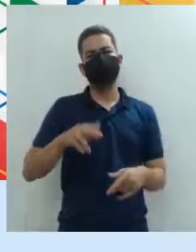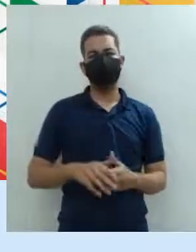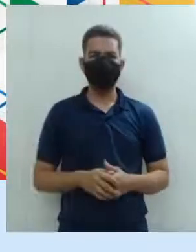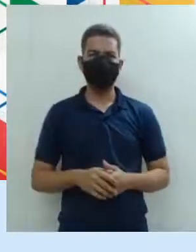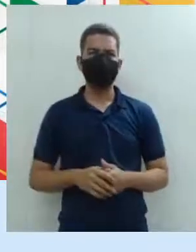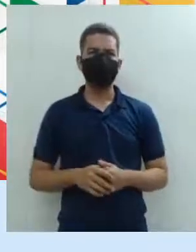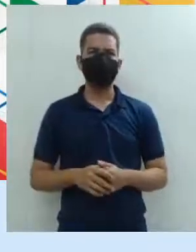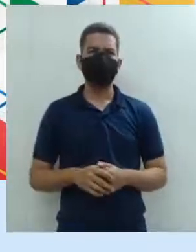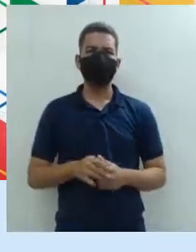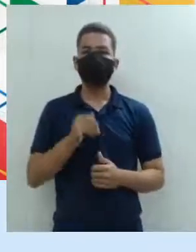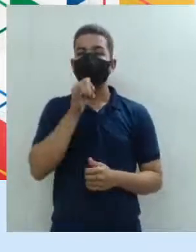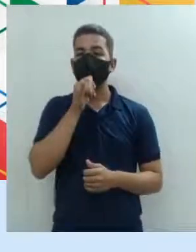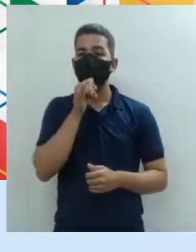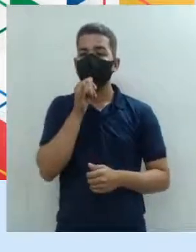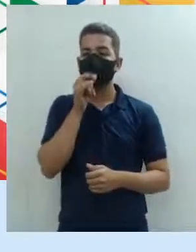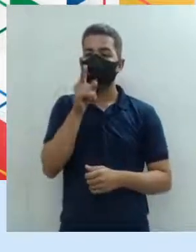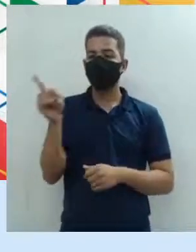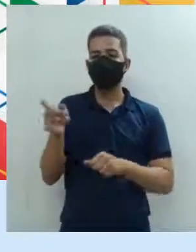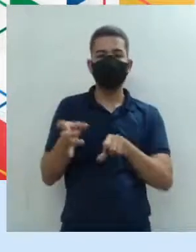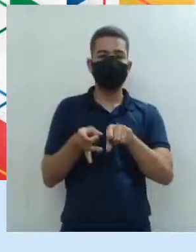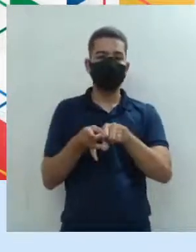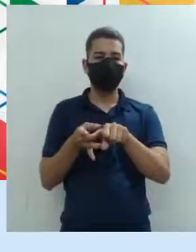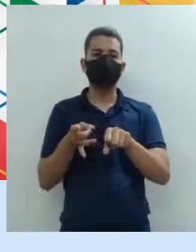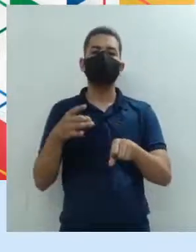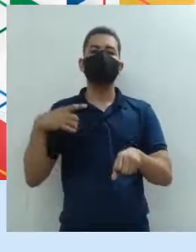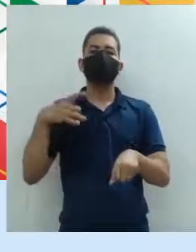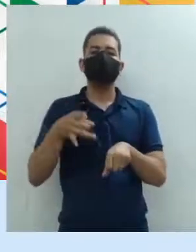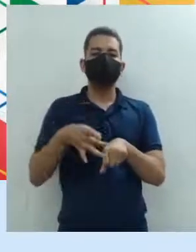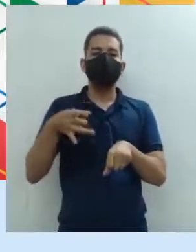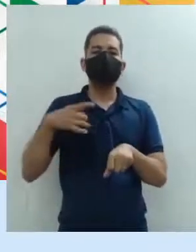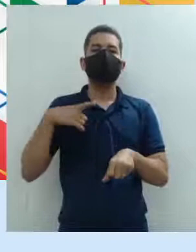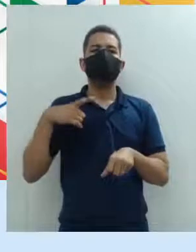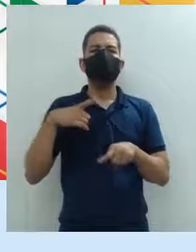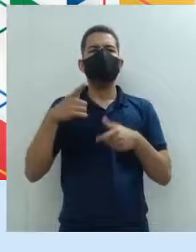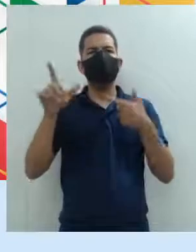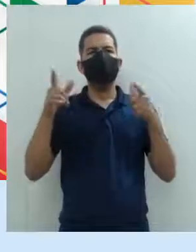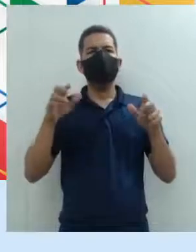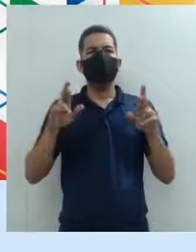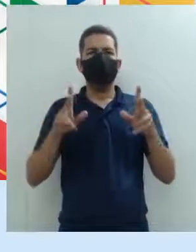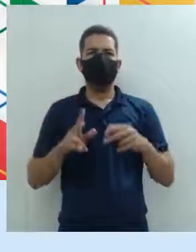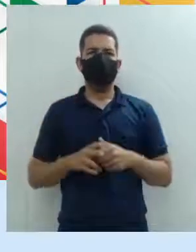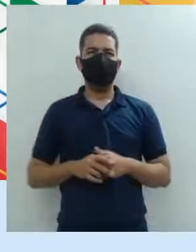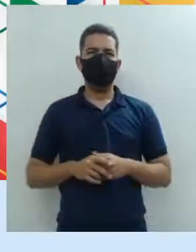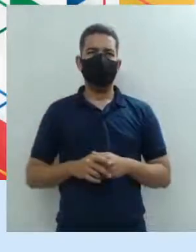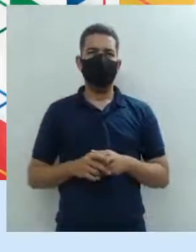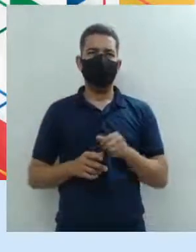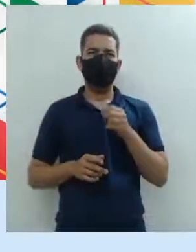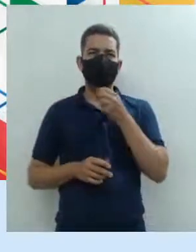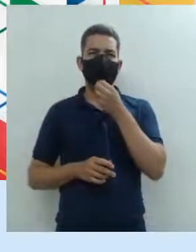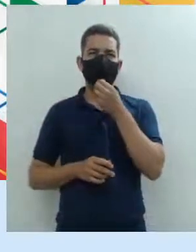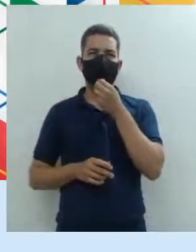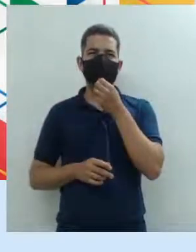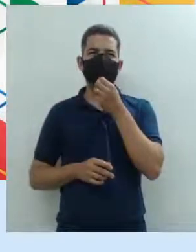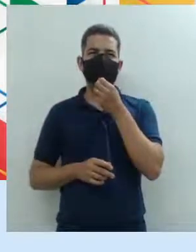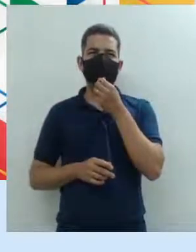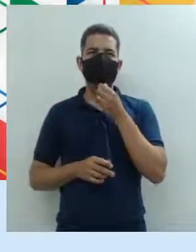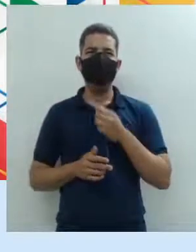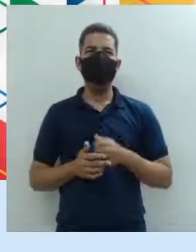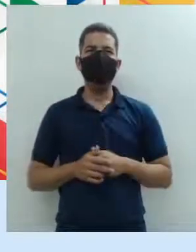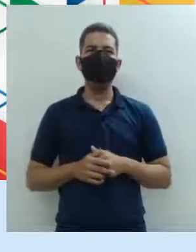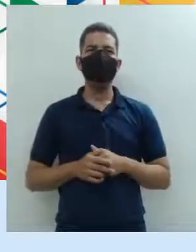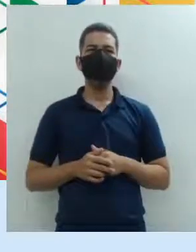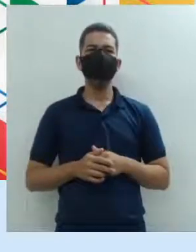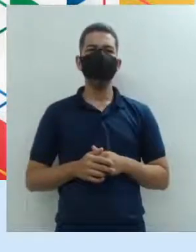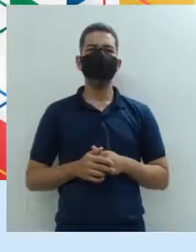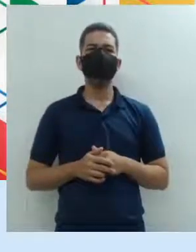quanto, por exemplo, nos metais. Isso vai ser definido já já. Então, vamos avançar aqui. Eu